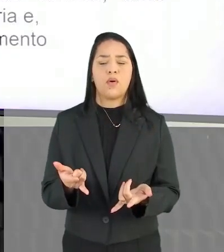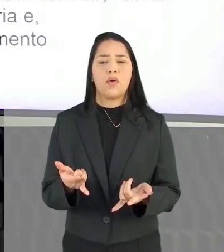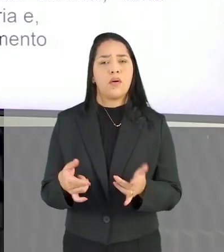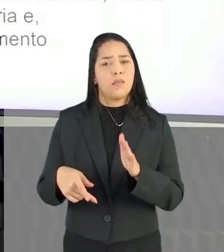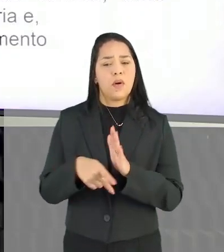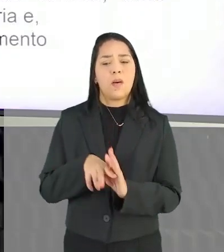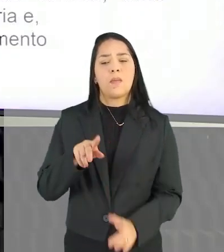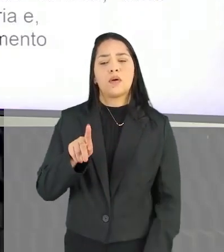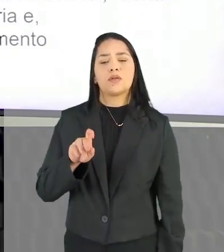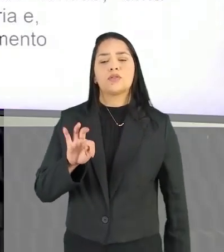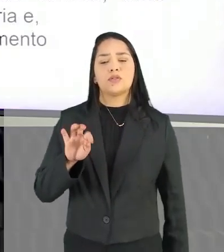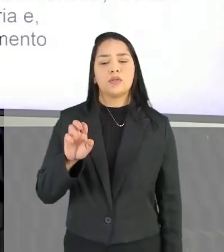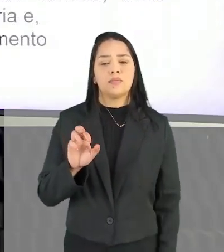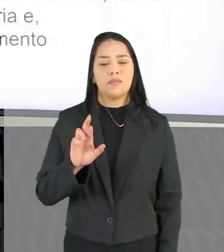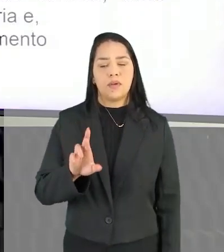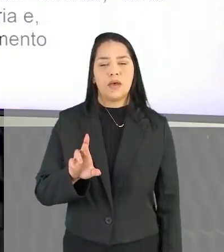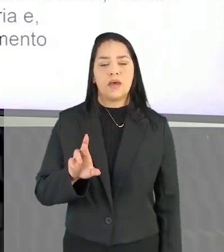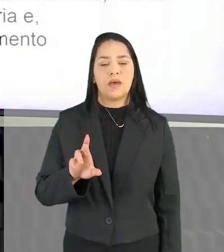por Peter